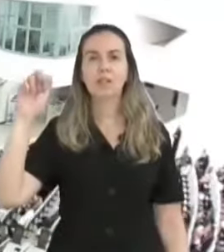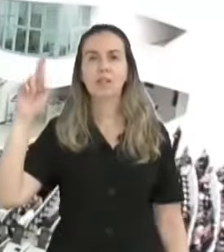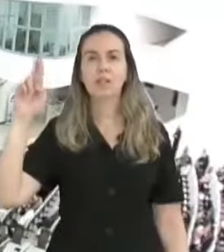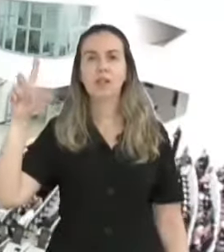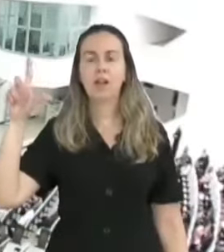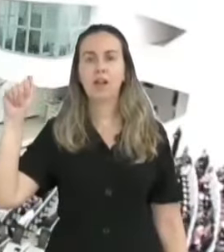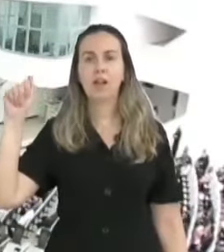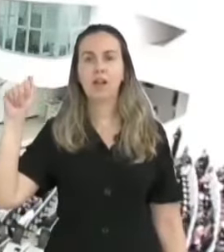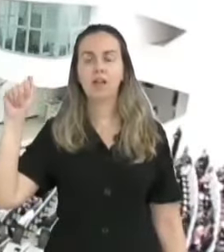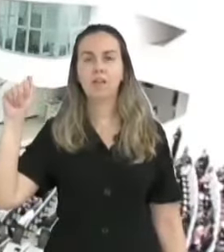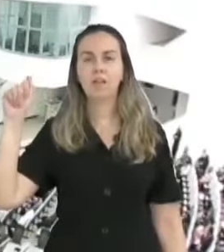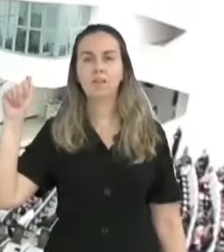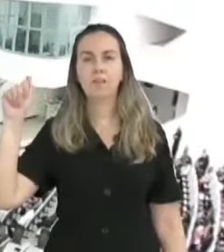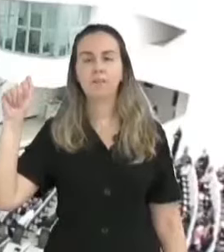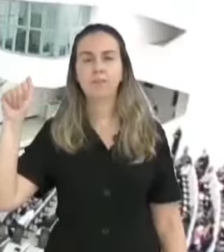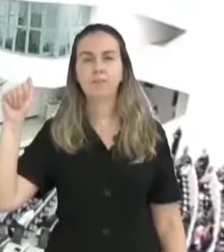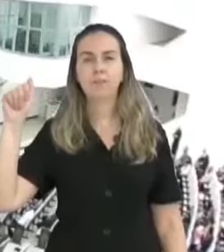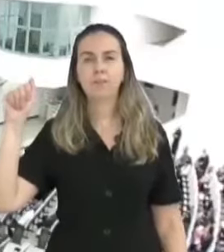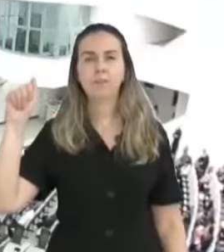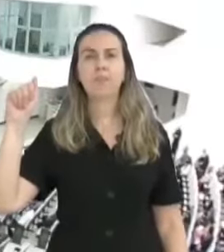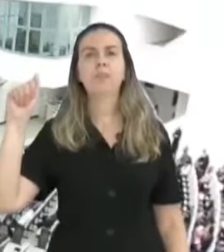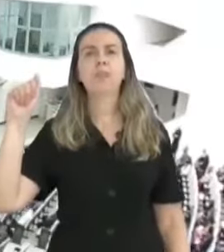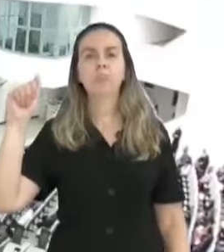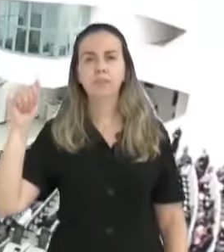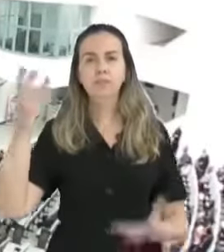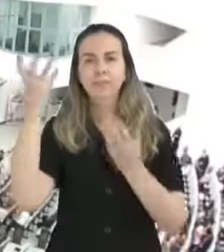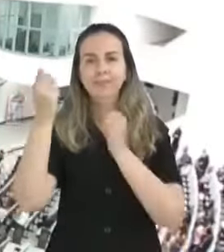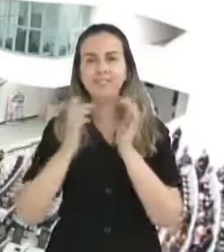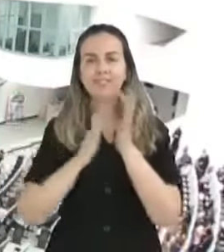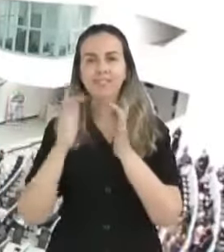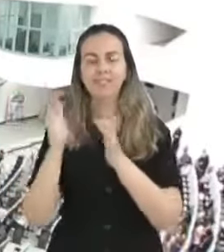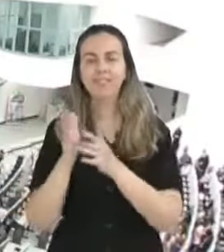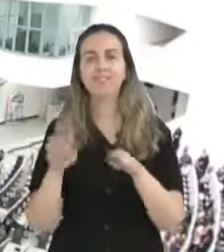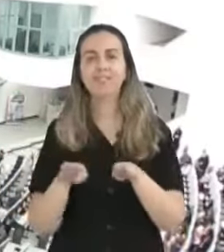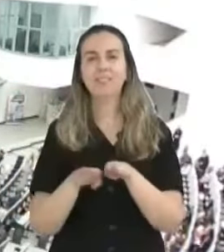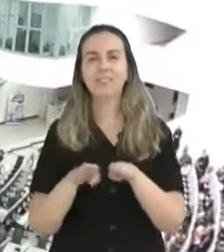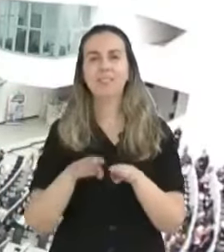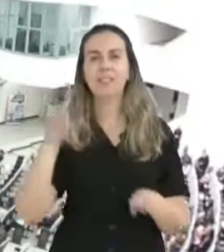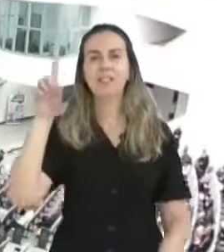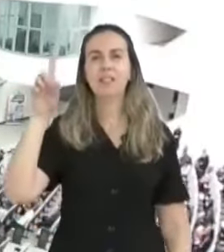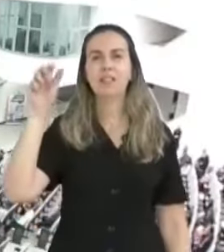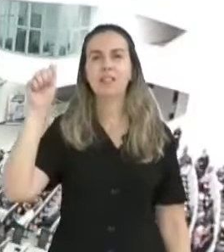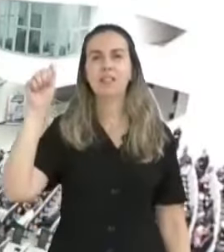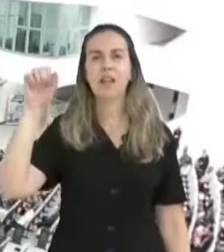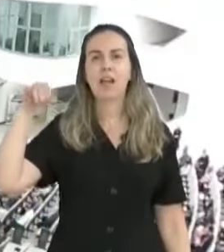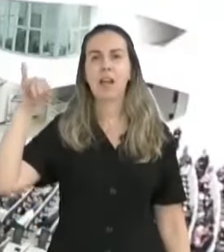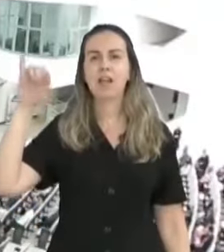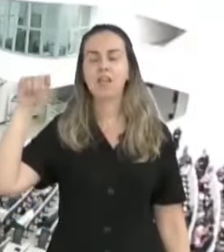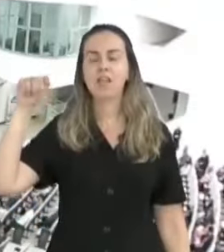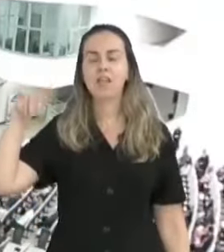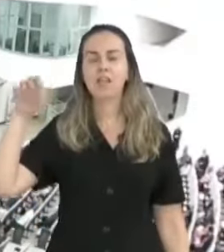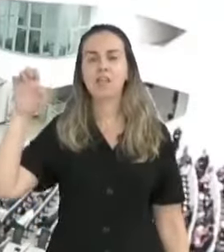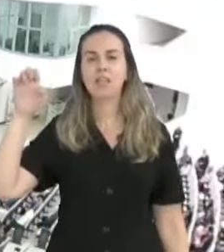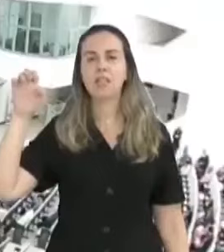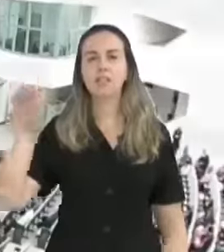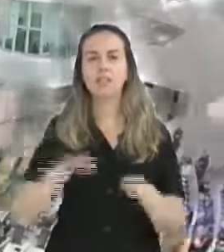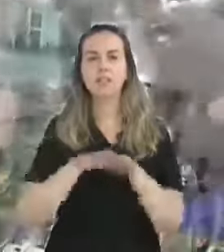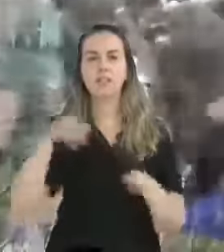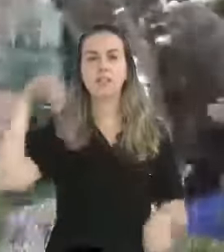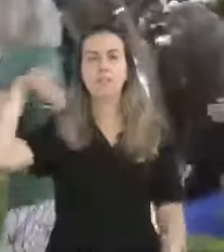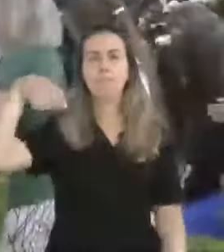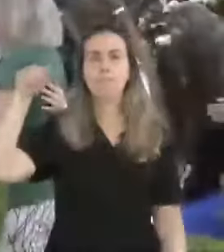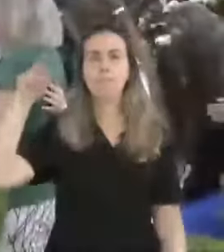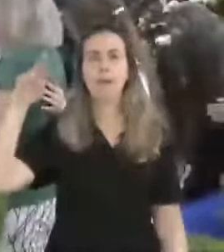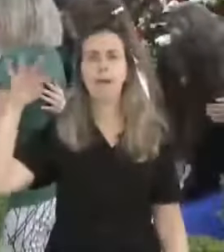que está entregando-se para Jesus. Da mesma forma, a Daiane, também, queridos, a